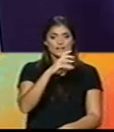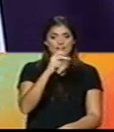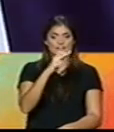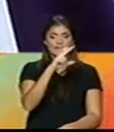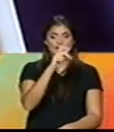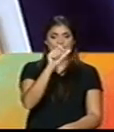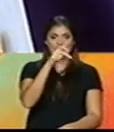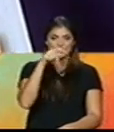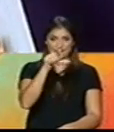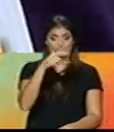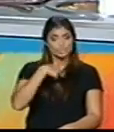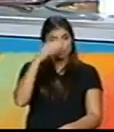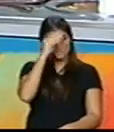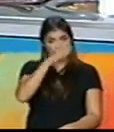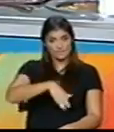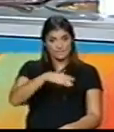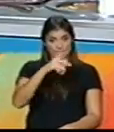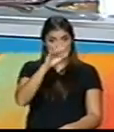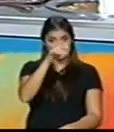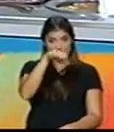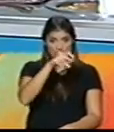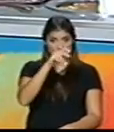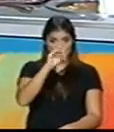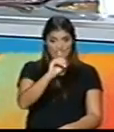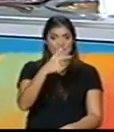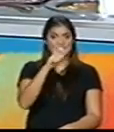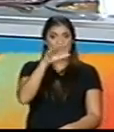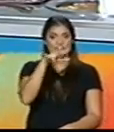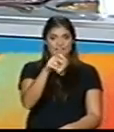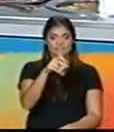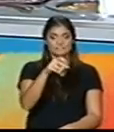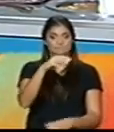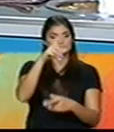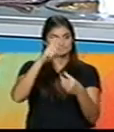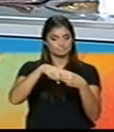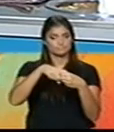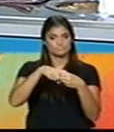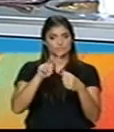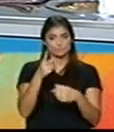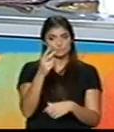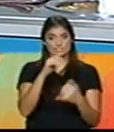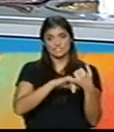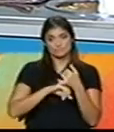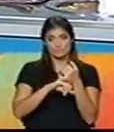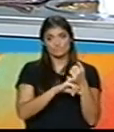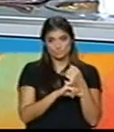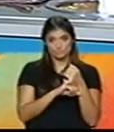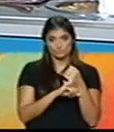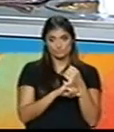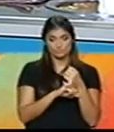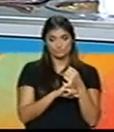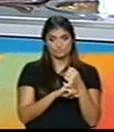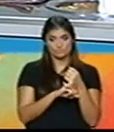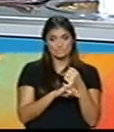Faltou dizer. E eu sou de uma aldeia que é Fiais da Telha. Muito bem. Muito pertence bem. A Carregal do Sol. É para duas IPSS que dizem-me